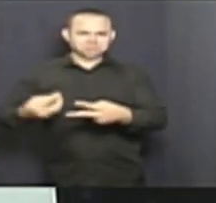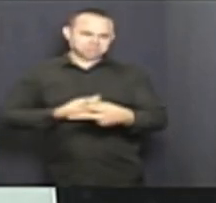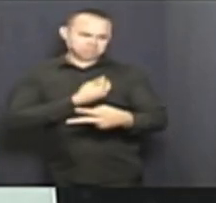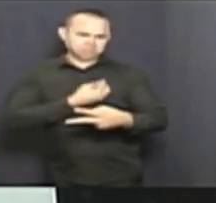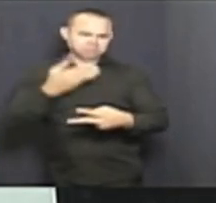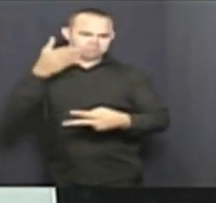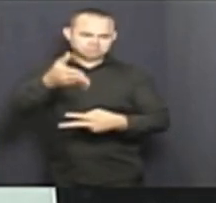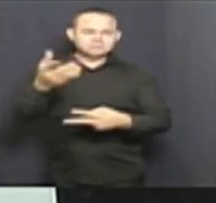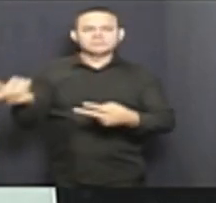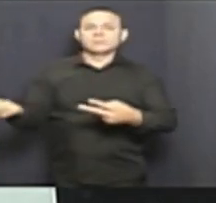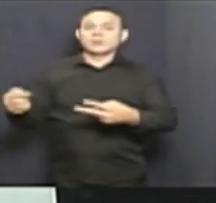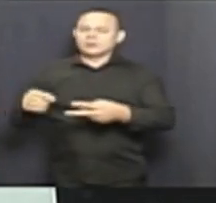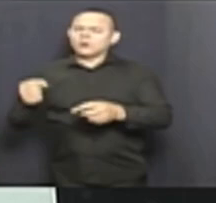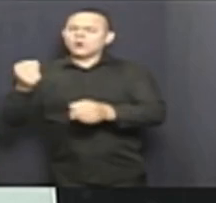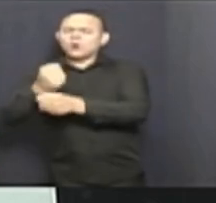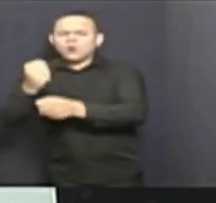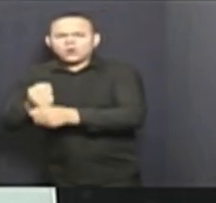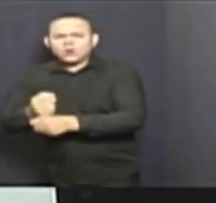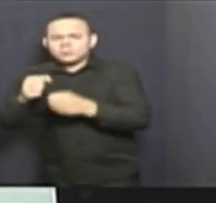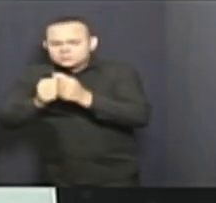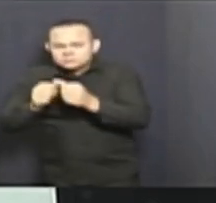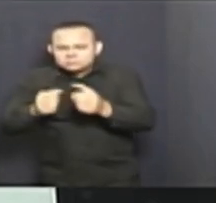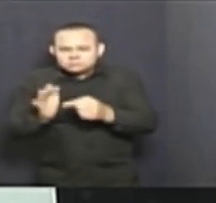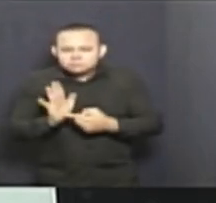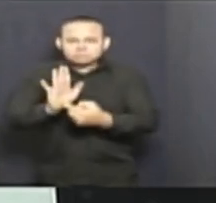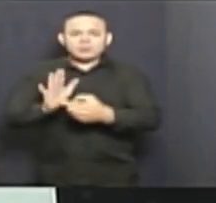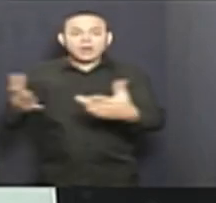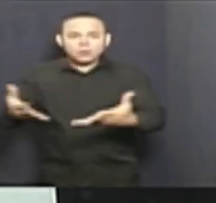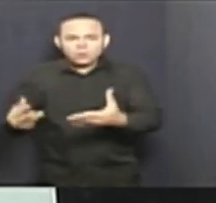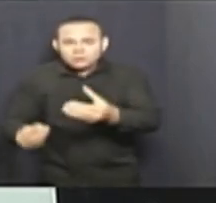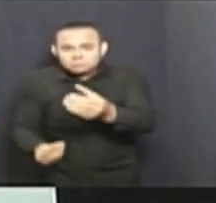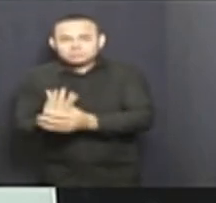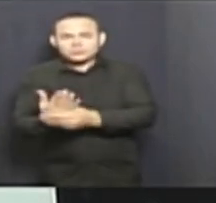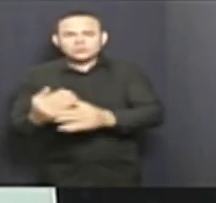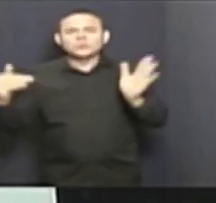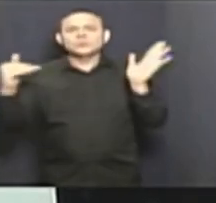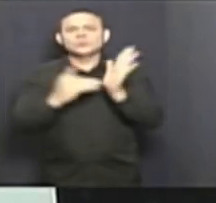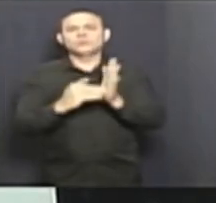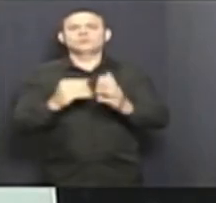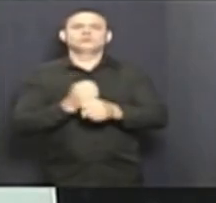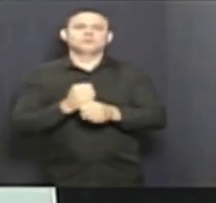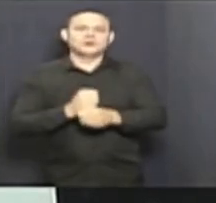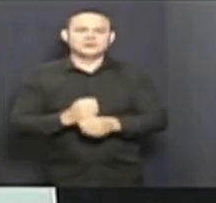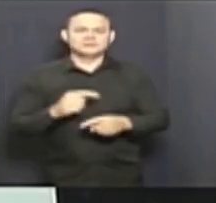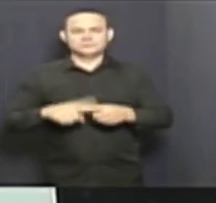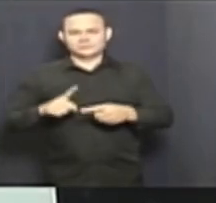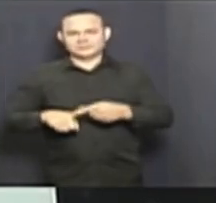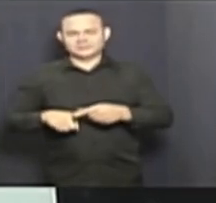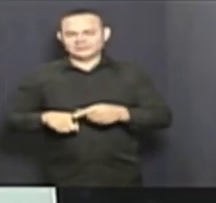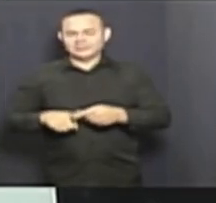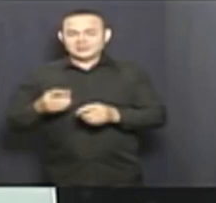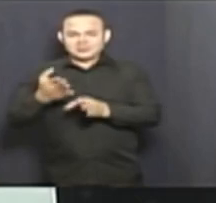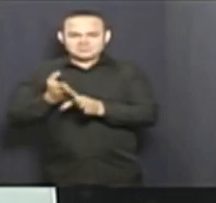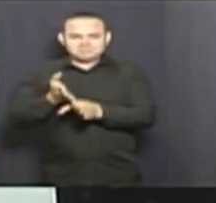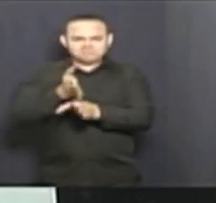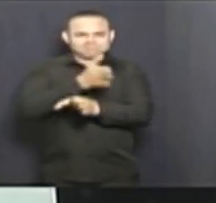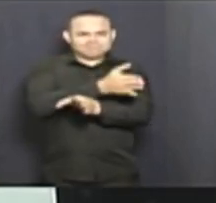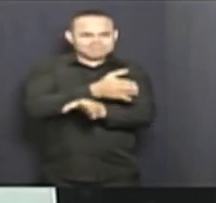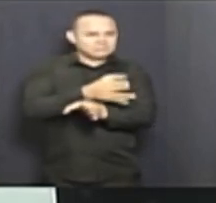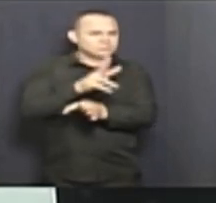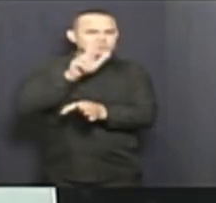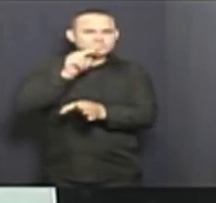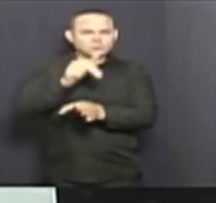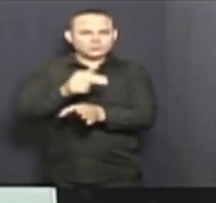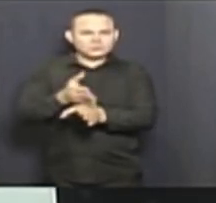obras que apareceram no último ano onde ao longo dos outros três anos esqueceu se à saúde como até